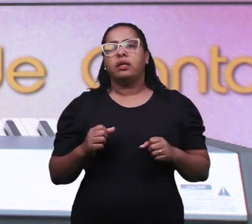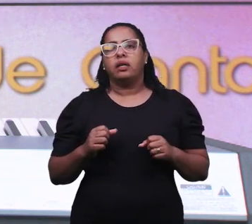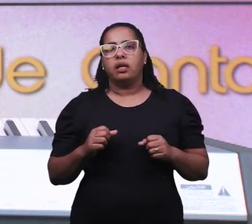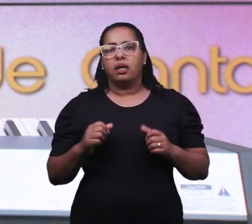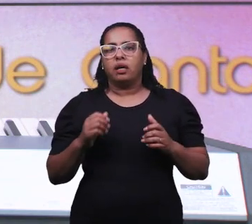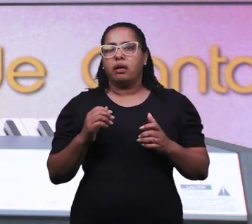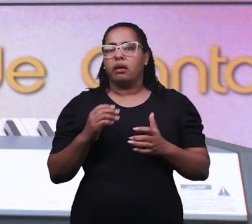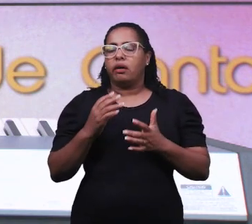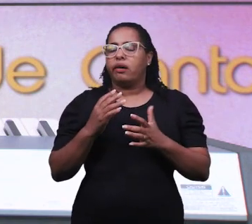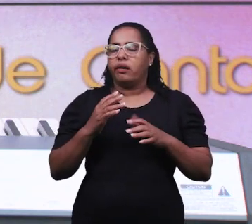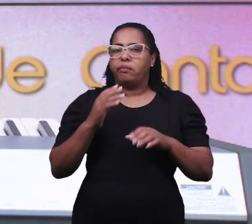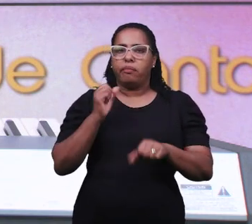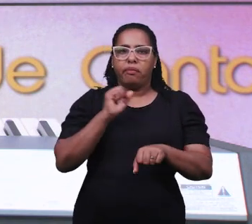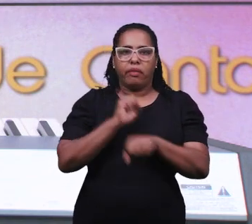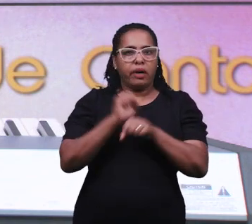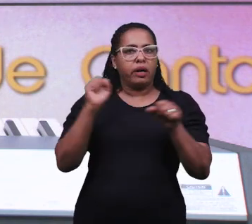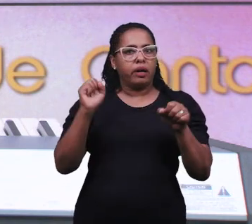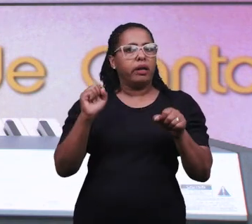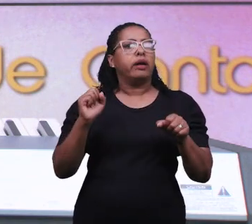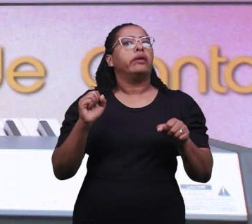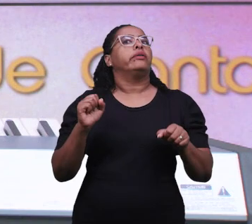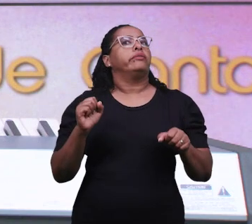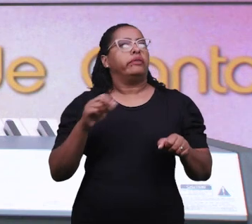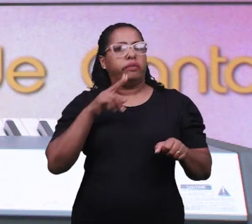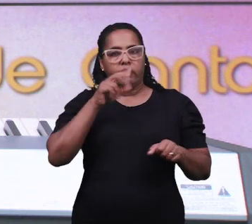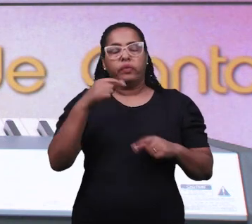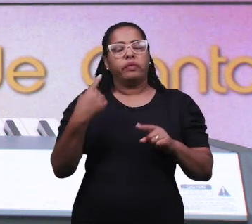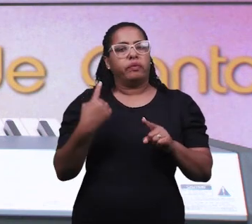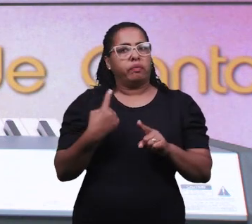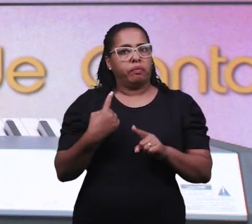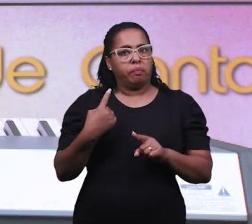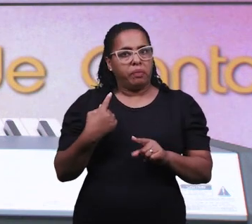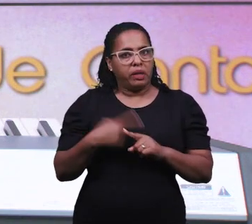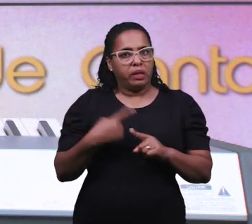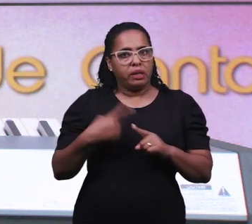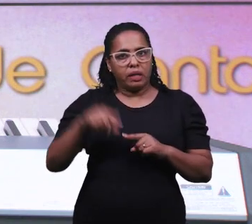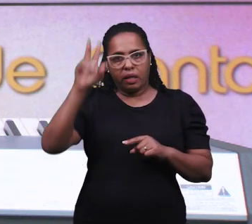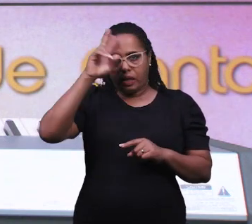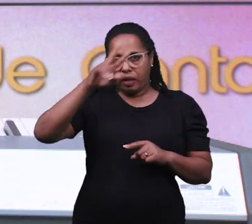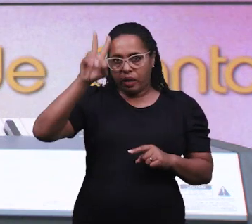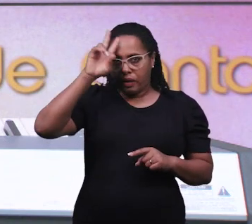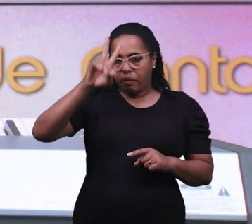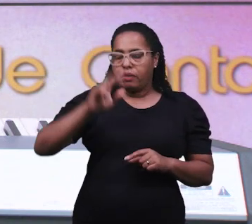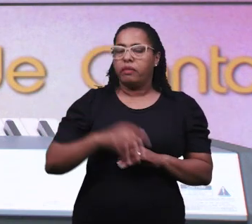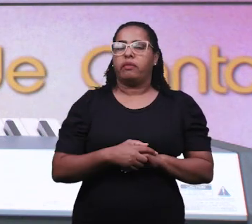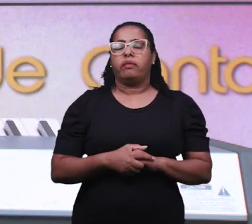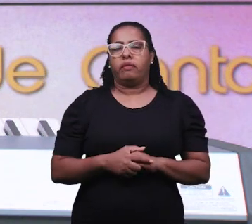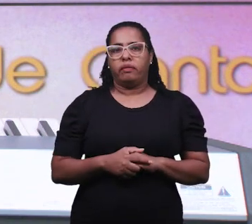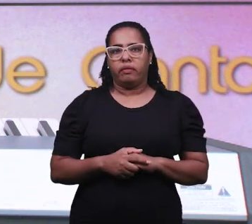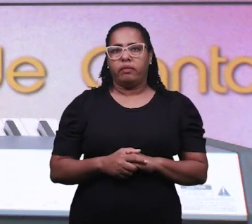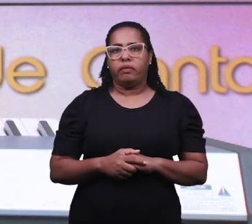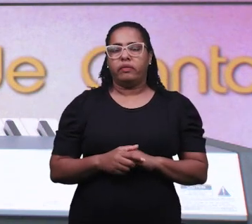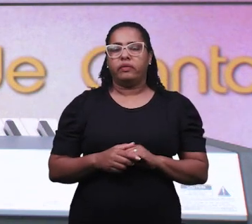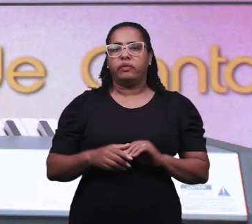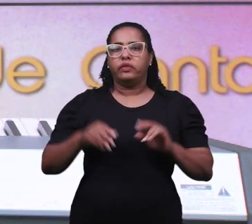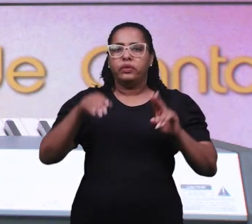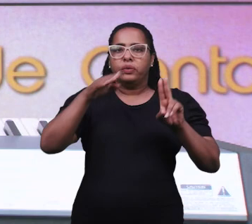quebrar, ter aquela quebra vocal, é muito grande. Então, livre-se das tensões.